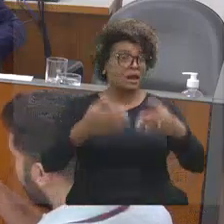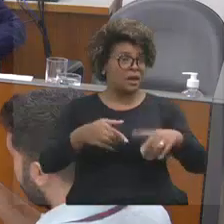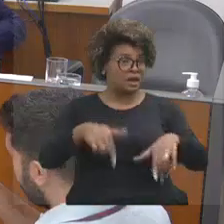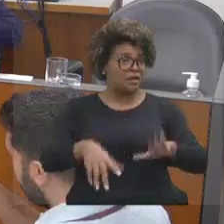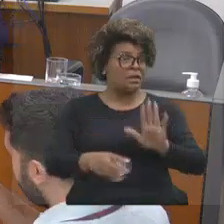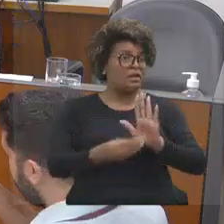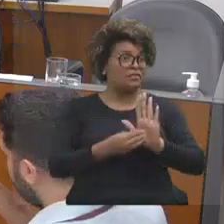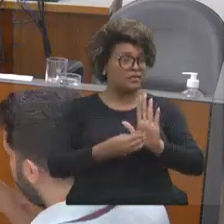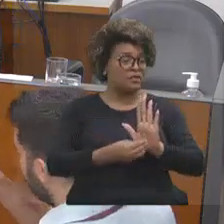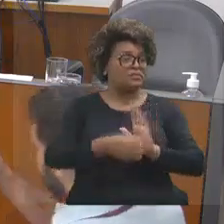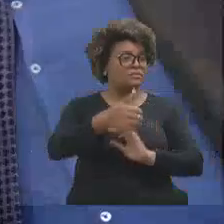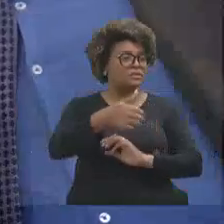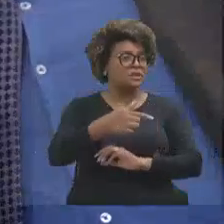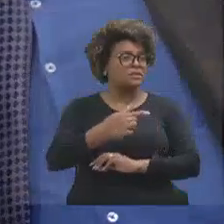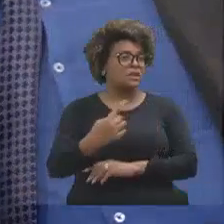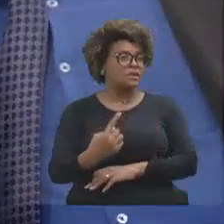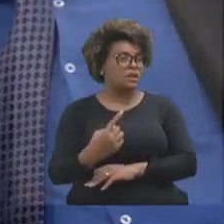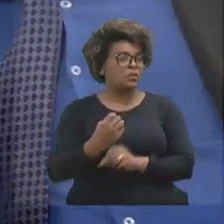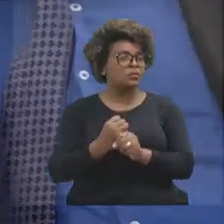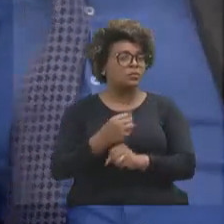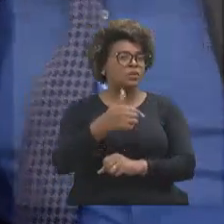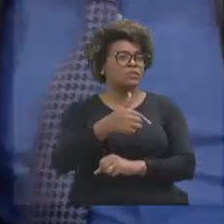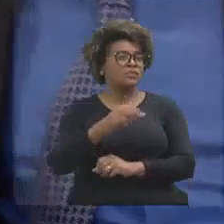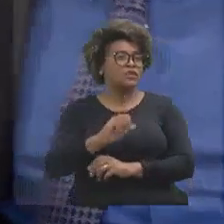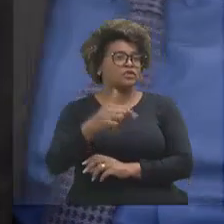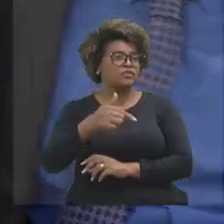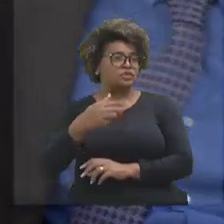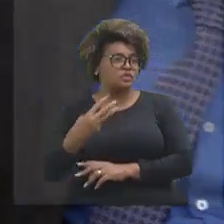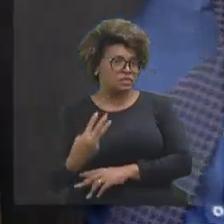complementar número 171 de 2023